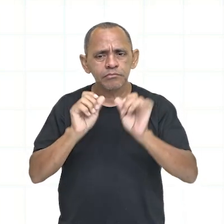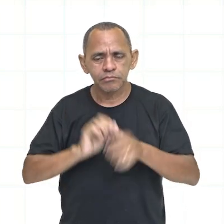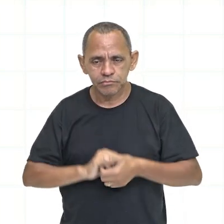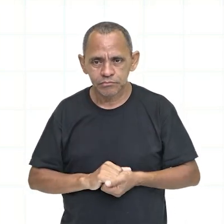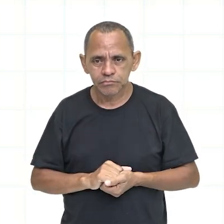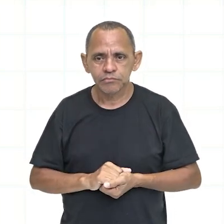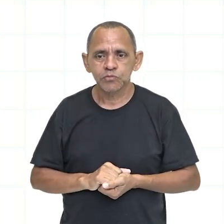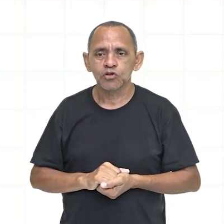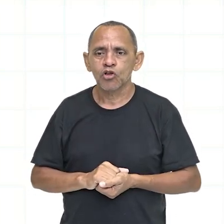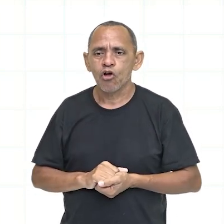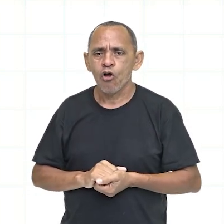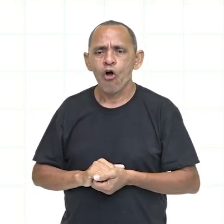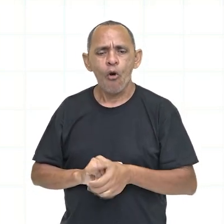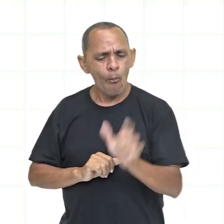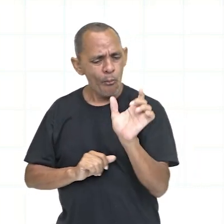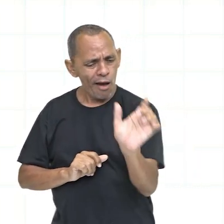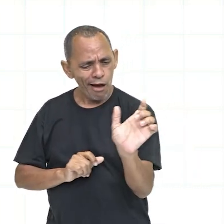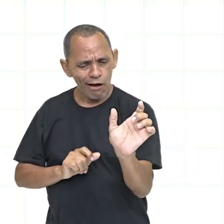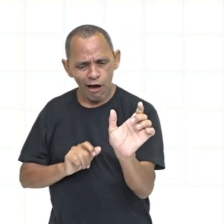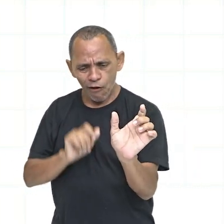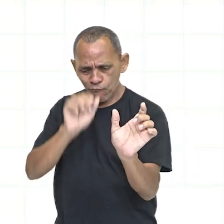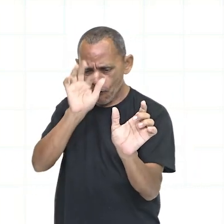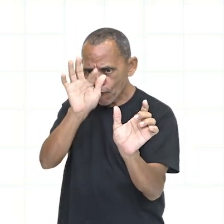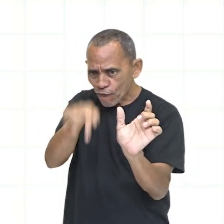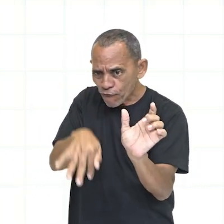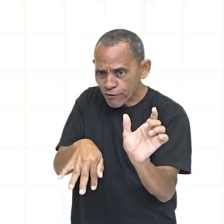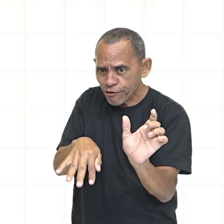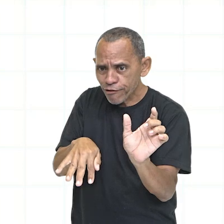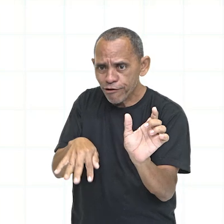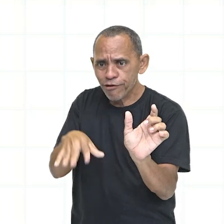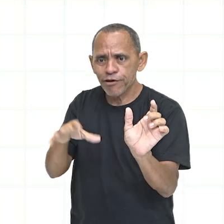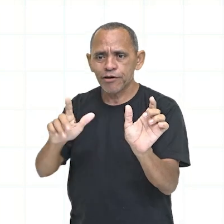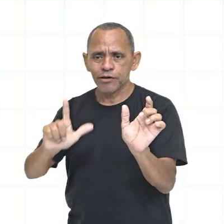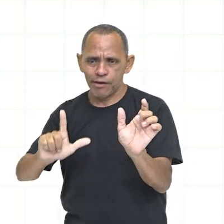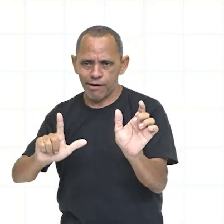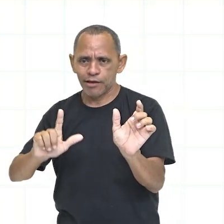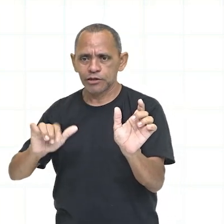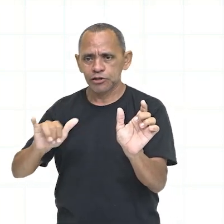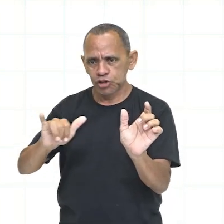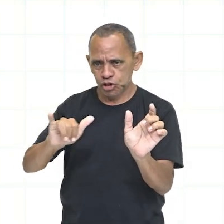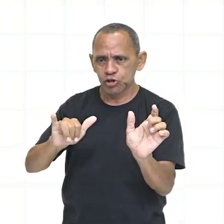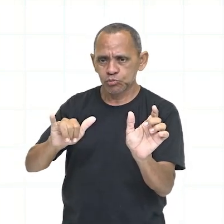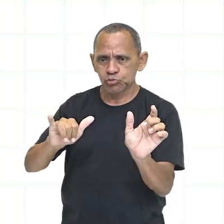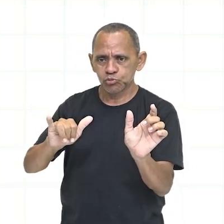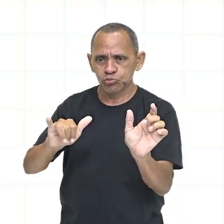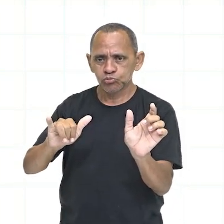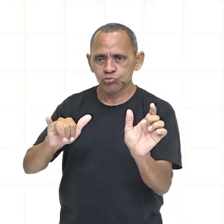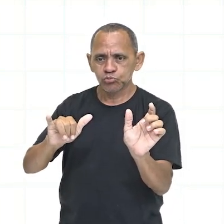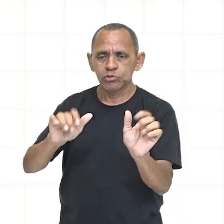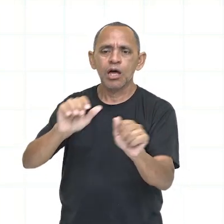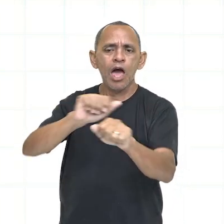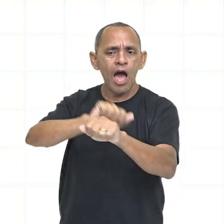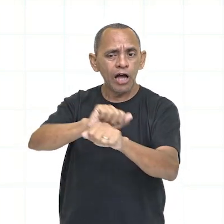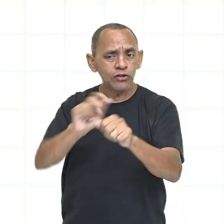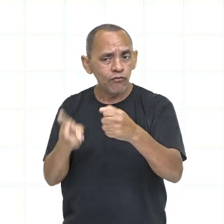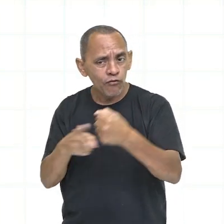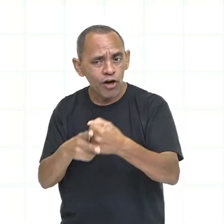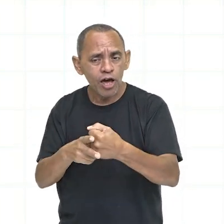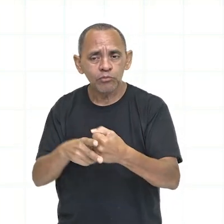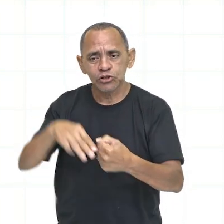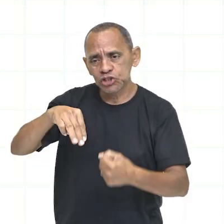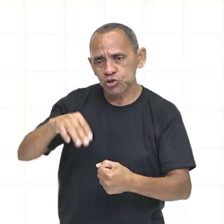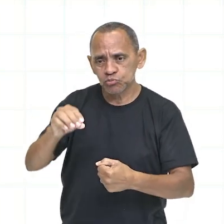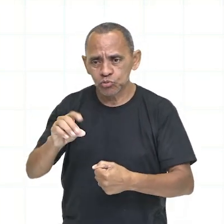terminação ly, que é uma característica dos advérbios em língua inglesa, tá? Os advérbios de modo em língua inglesa têm terminação